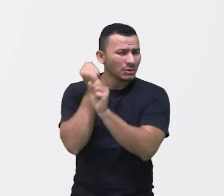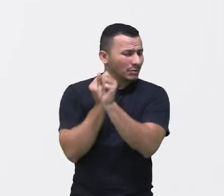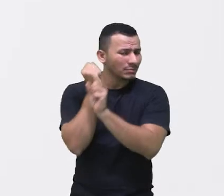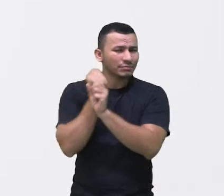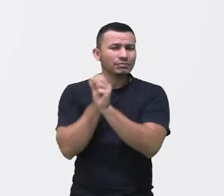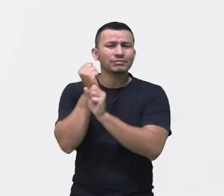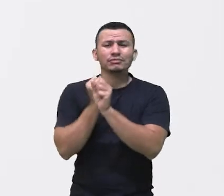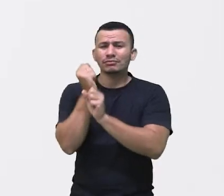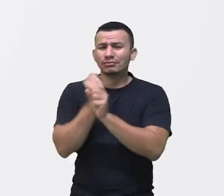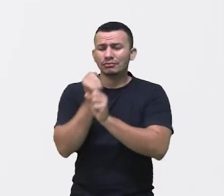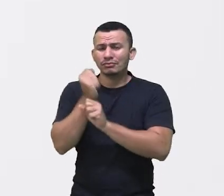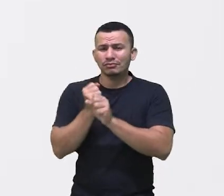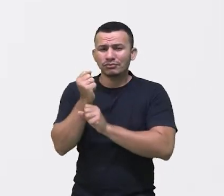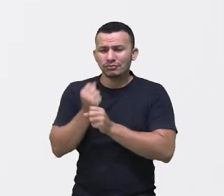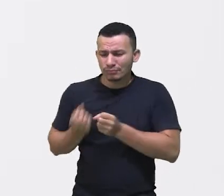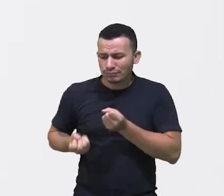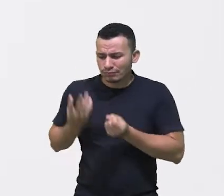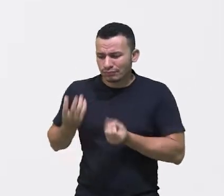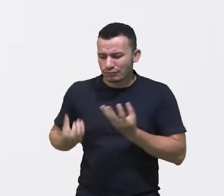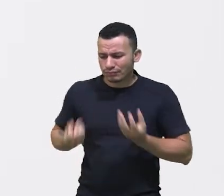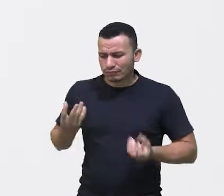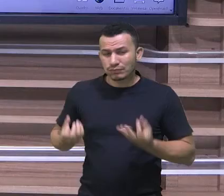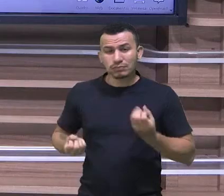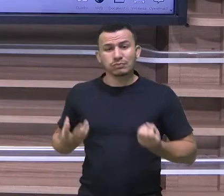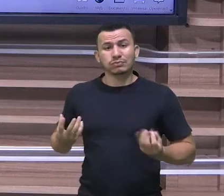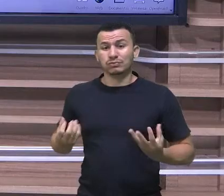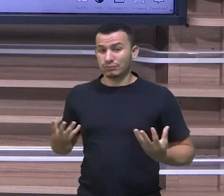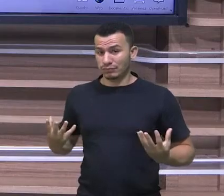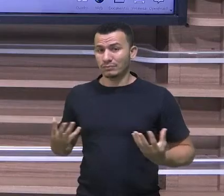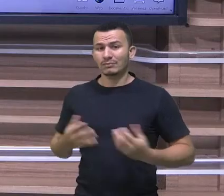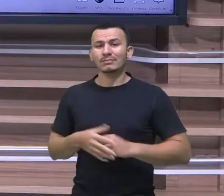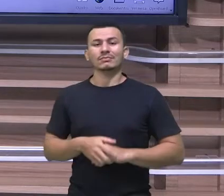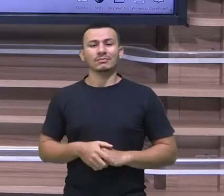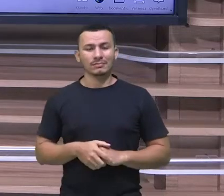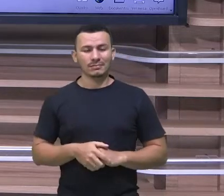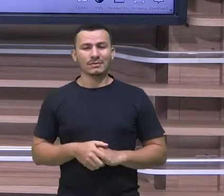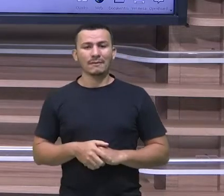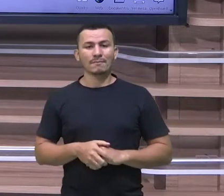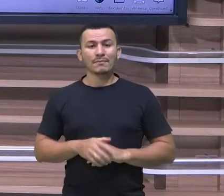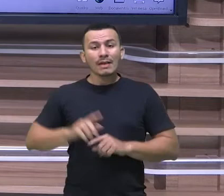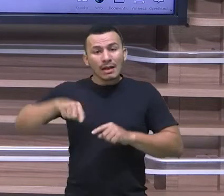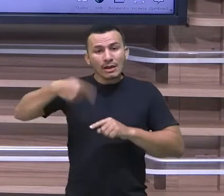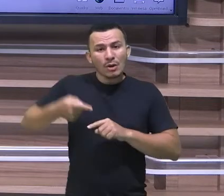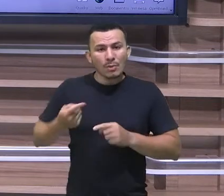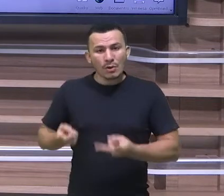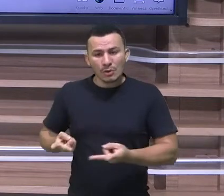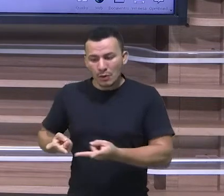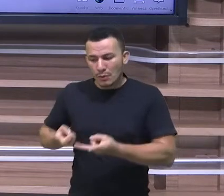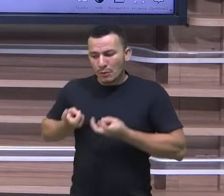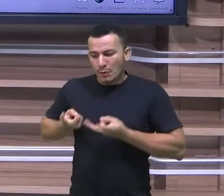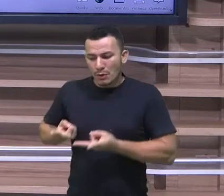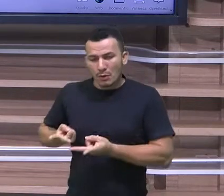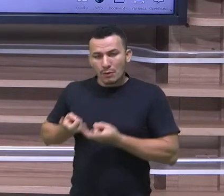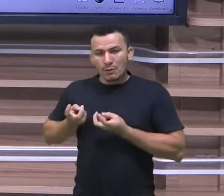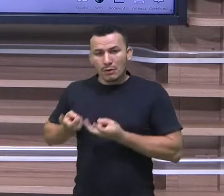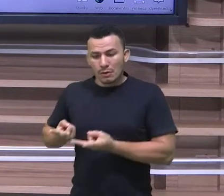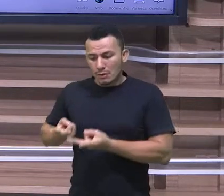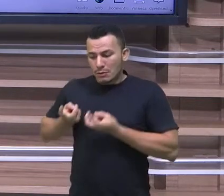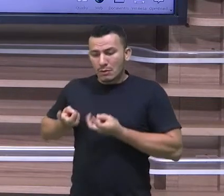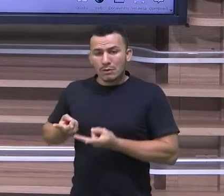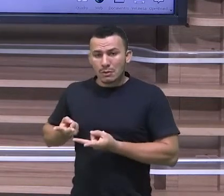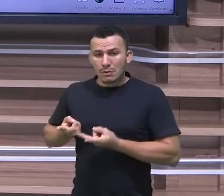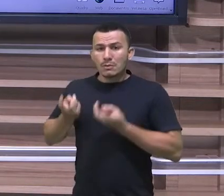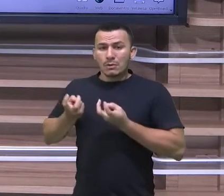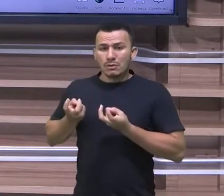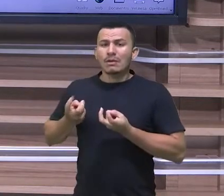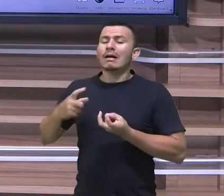poder conseguir produzir essa quantidade. E para que depois que é utilizado, né, explorado, é retirado do